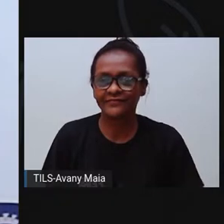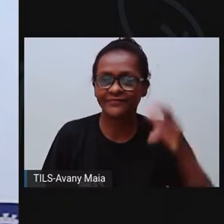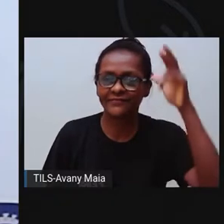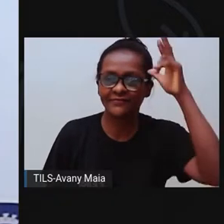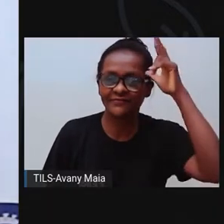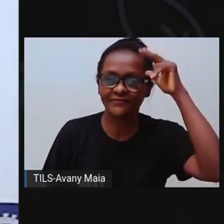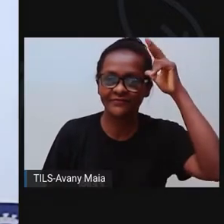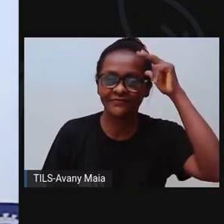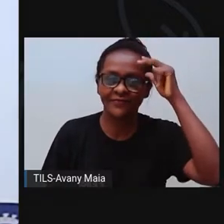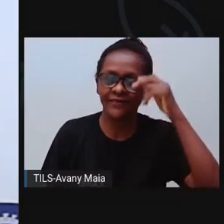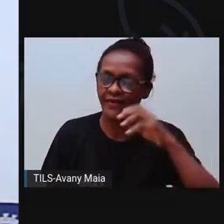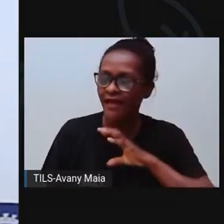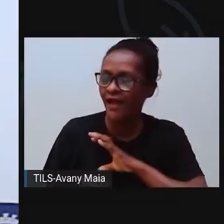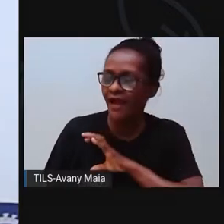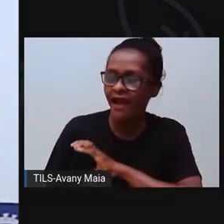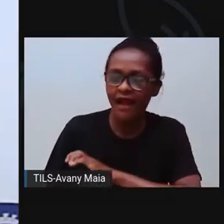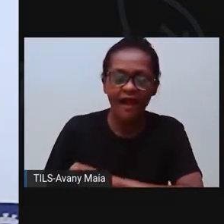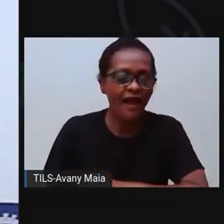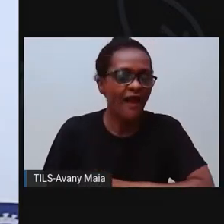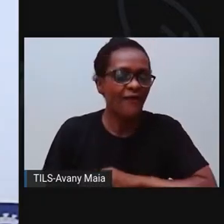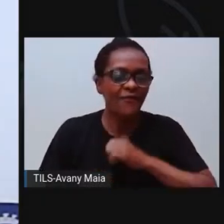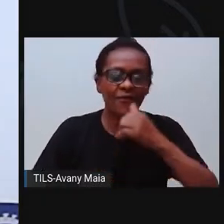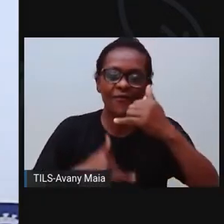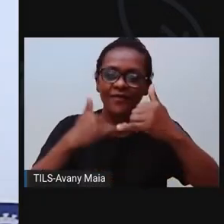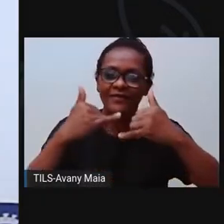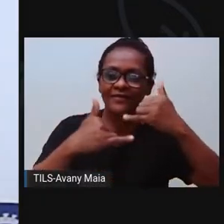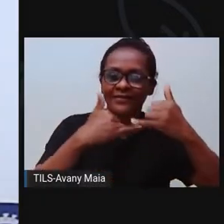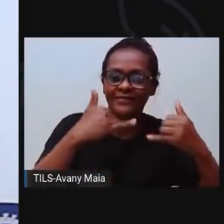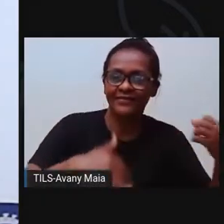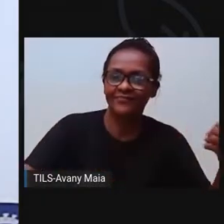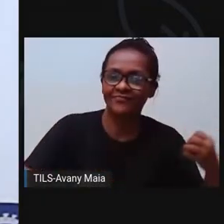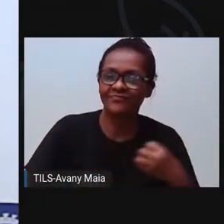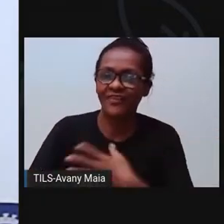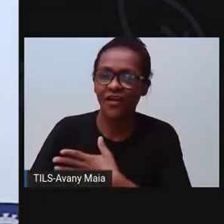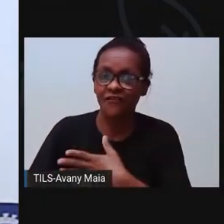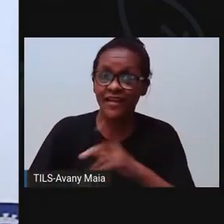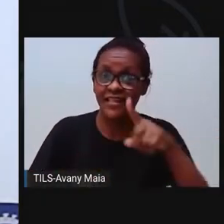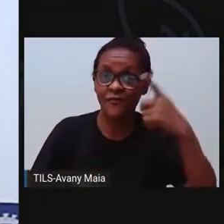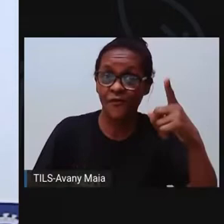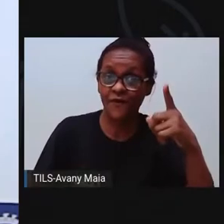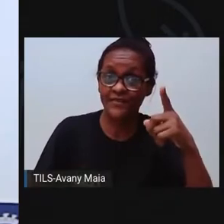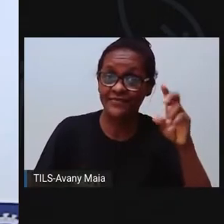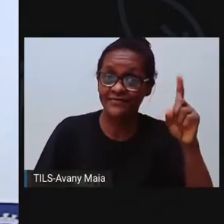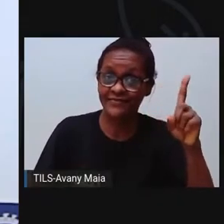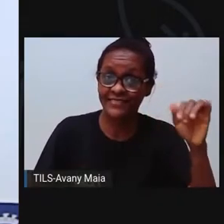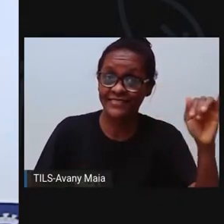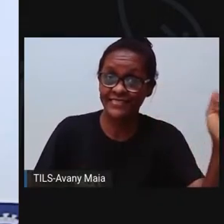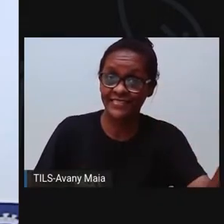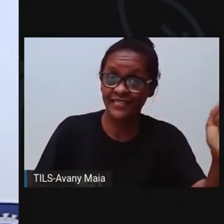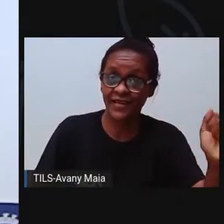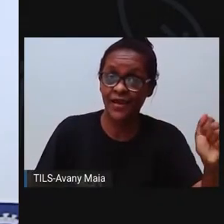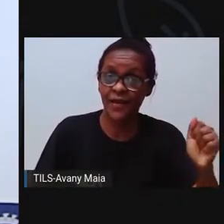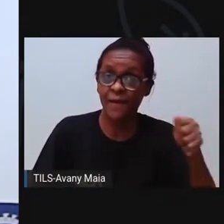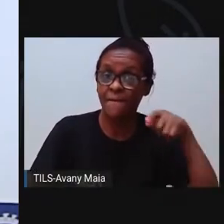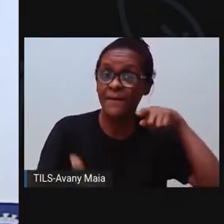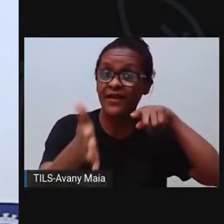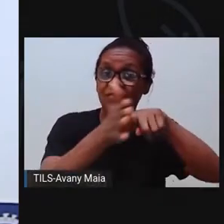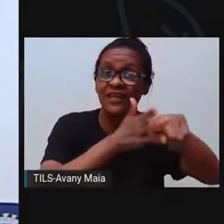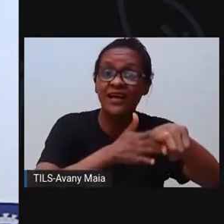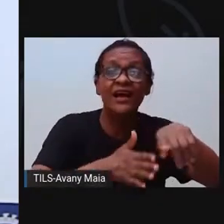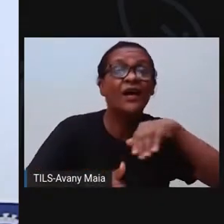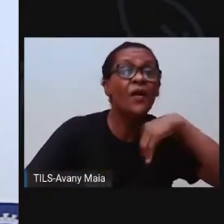Coelhinho adorou as brincadeiras novas, mas um dia perguntou: Mamãe, eu só fico calmo quando